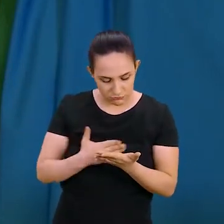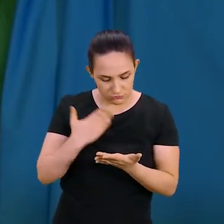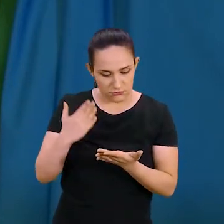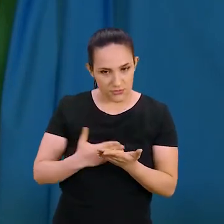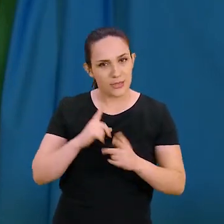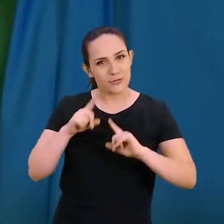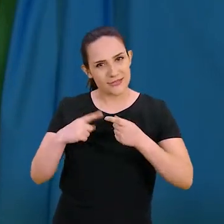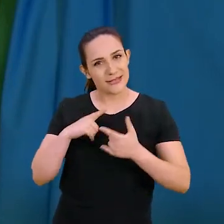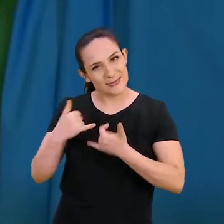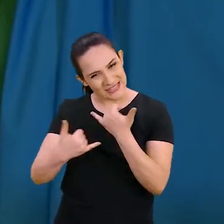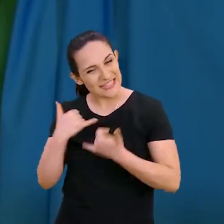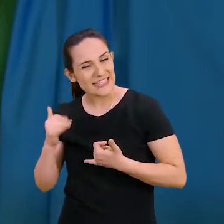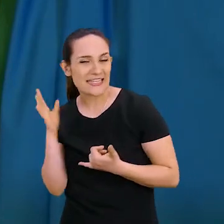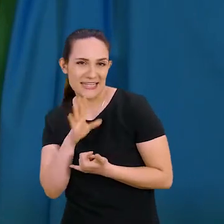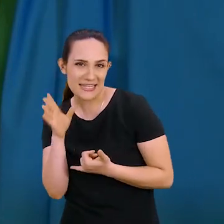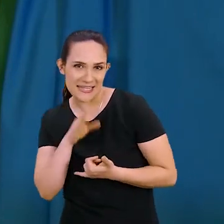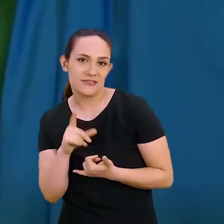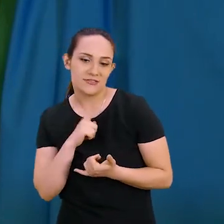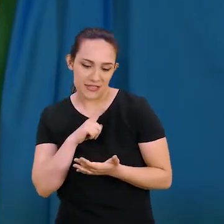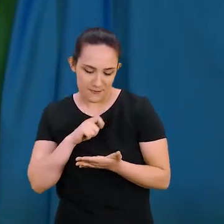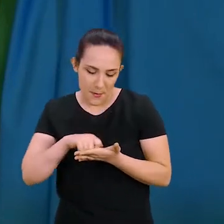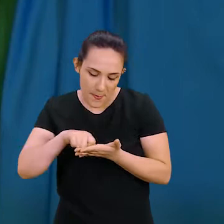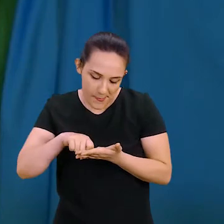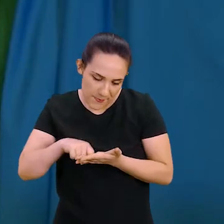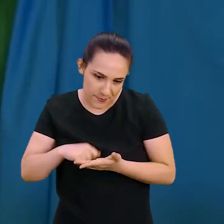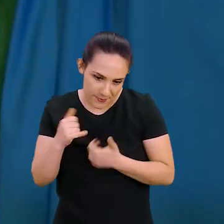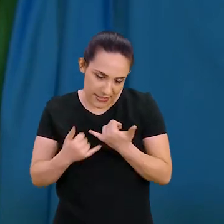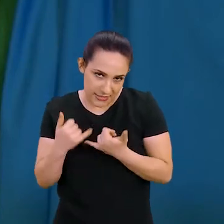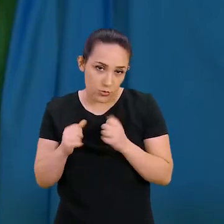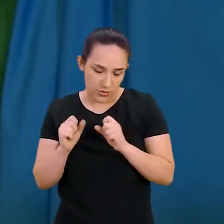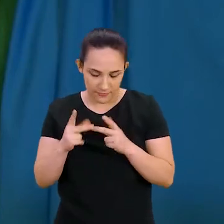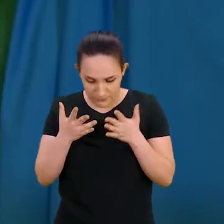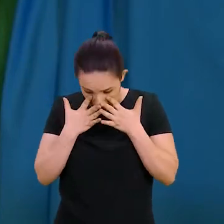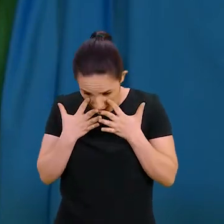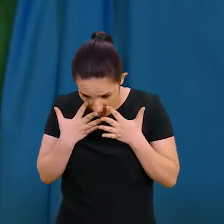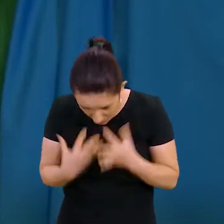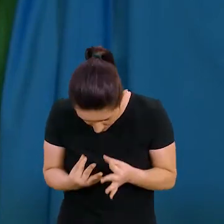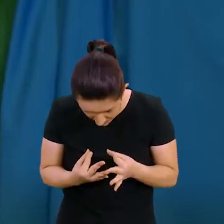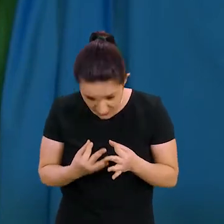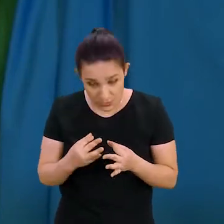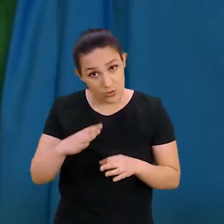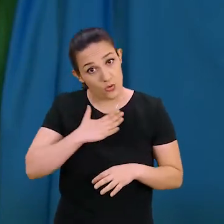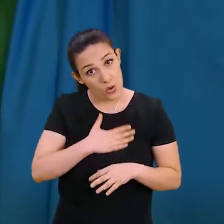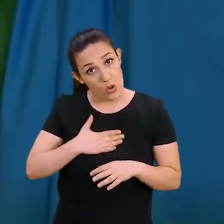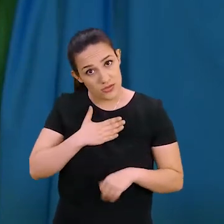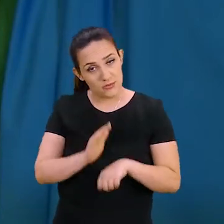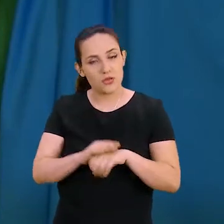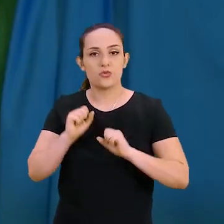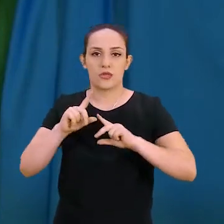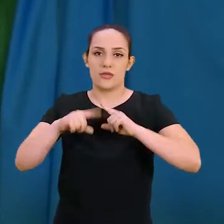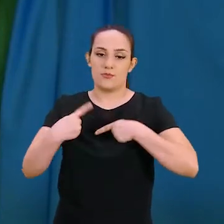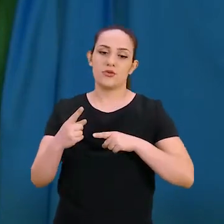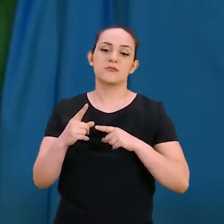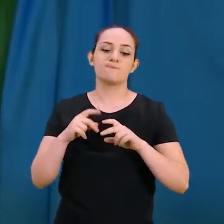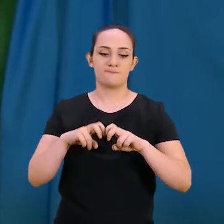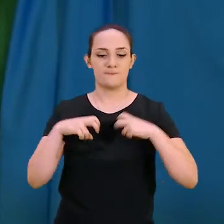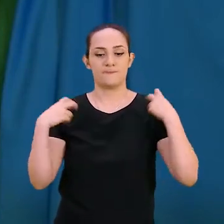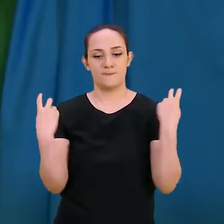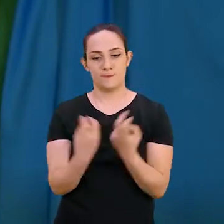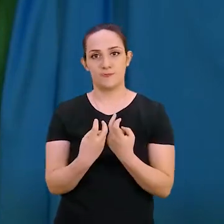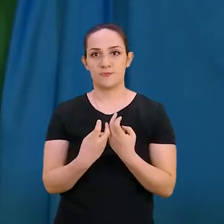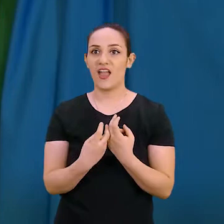tem caça-palavras, tem 7 erros, e isso prende a atenção. E, na sequência, eles